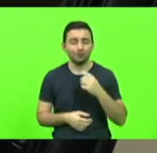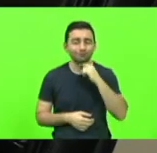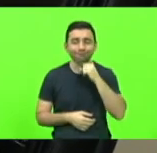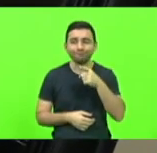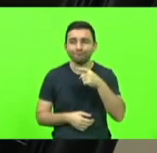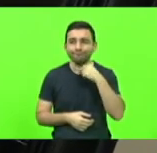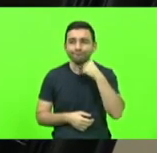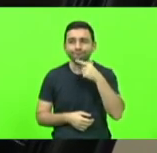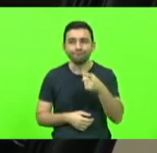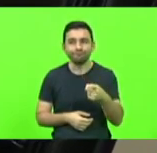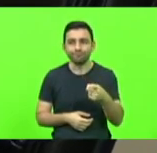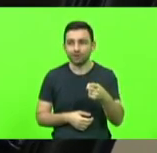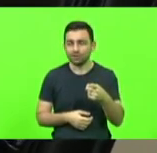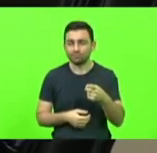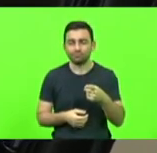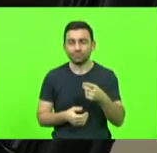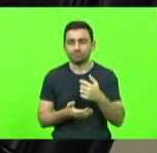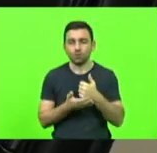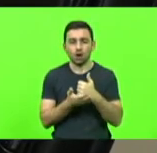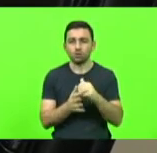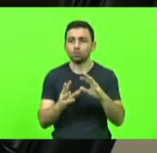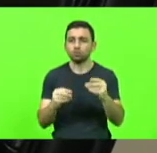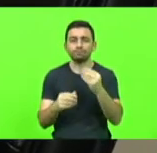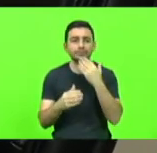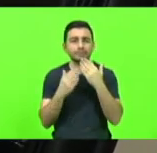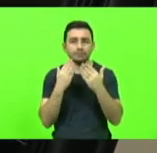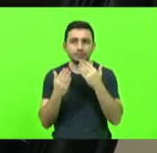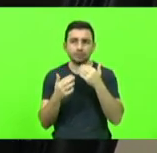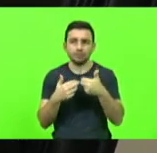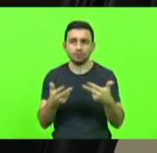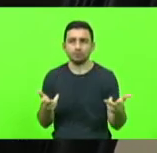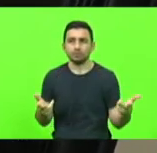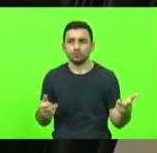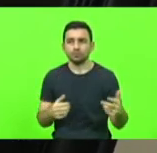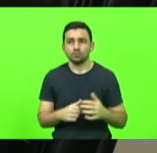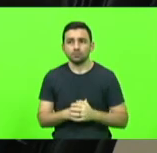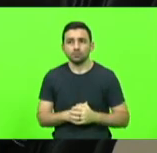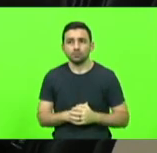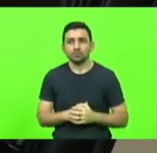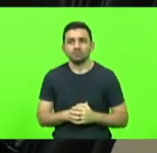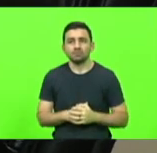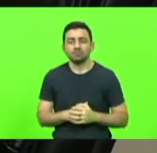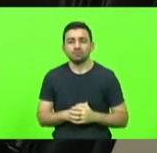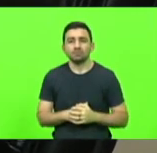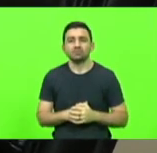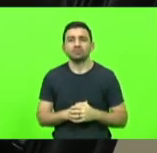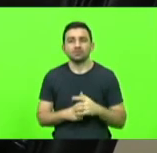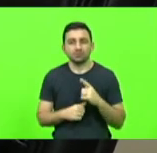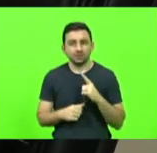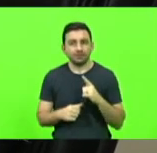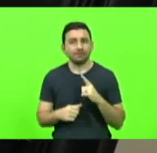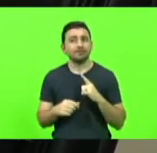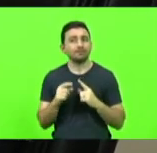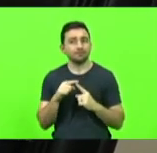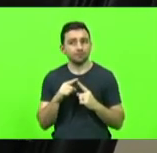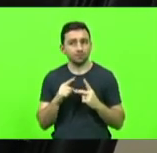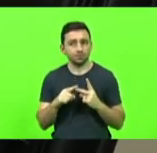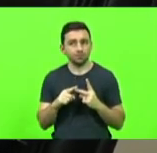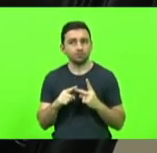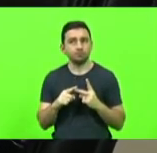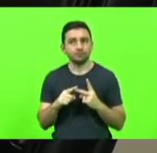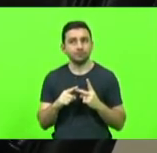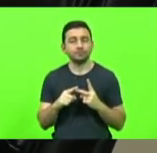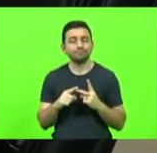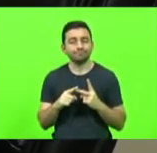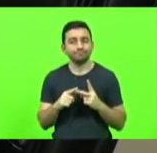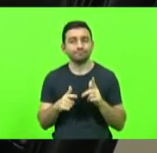dar conta dessa demanda. Então, aí a gente tem uns dois fatores que desencadeia